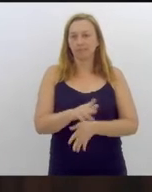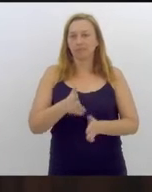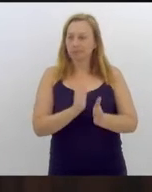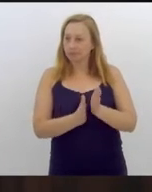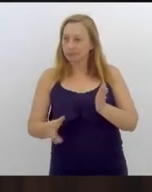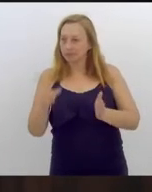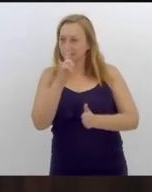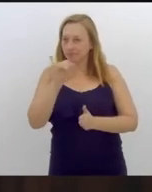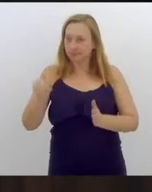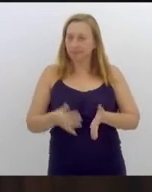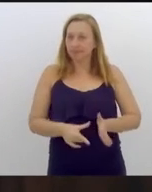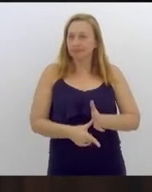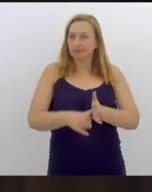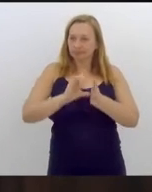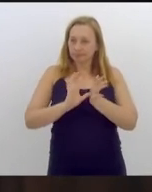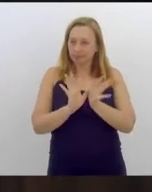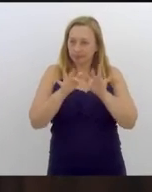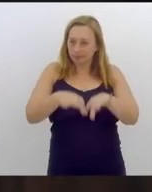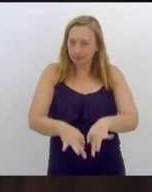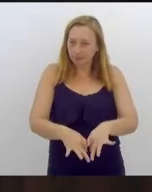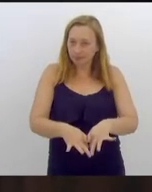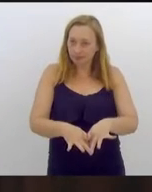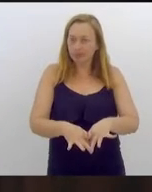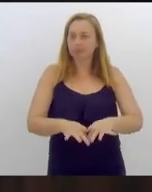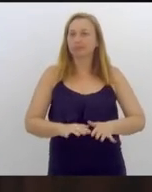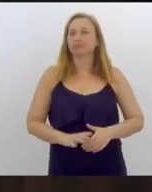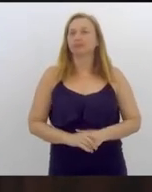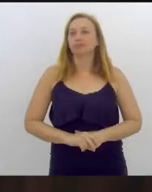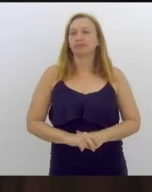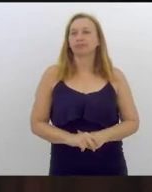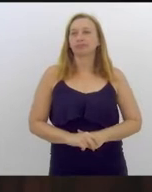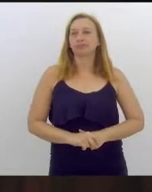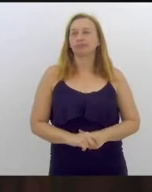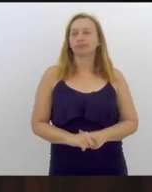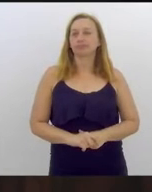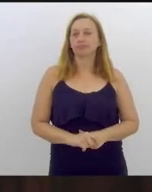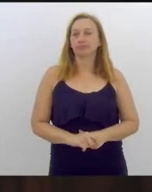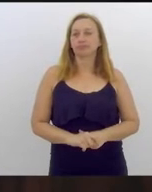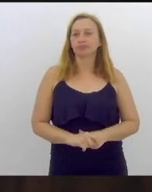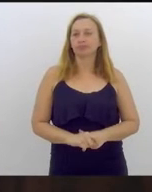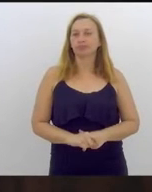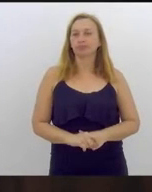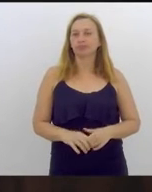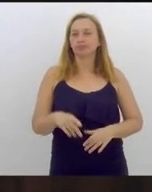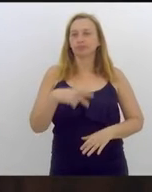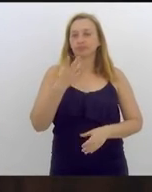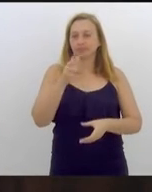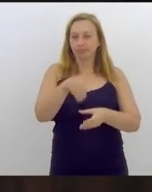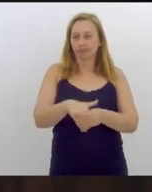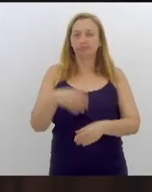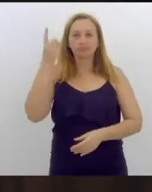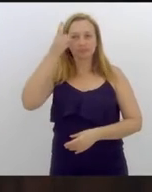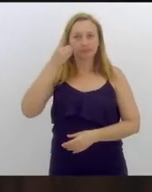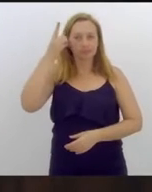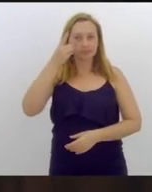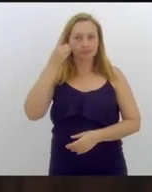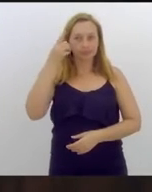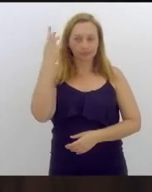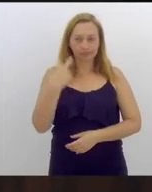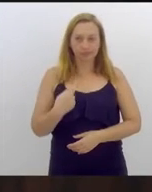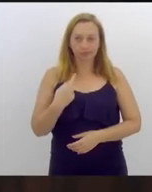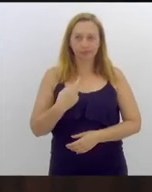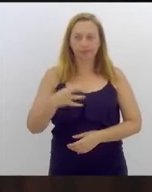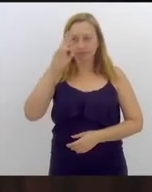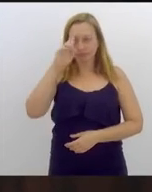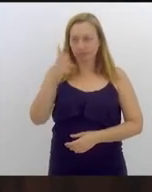tratar nós do dia antes de encerrar e passar para o expediente é final para declaração de voto deputada Renata Souza